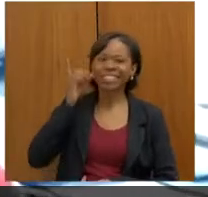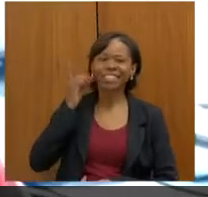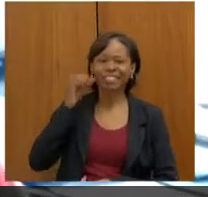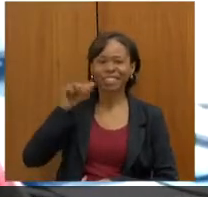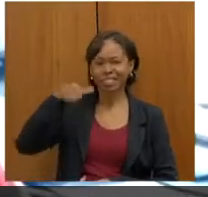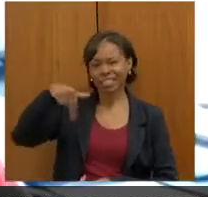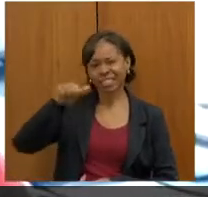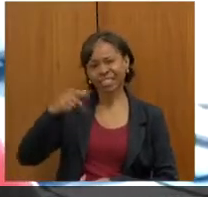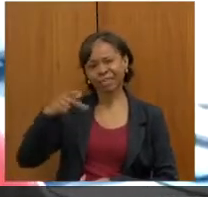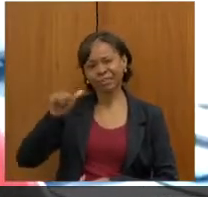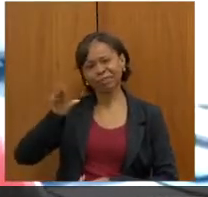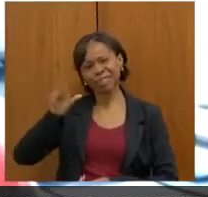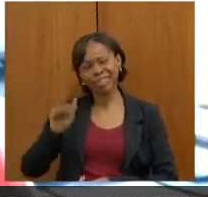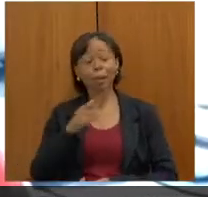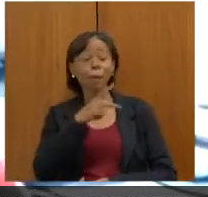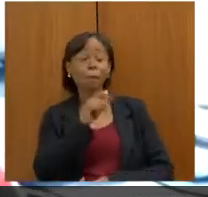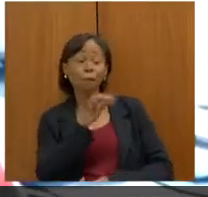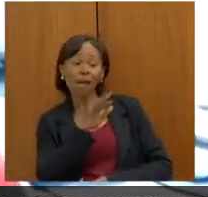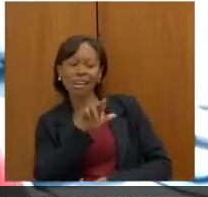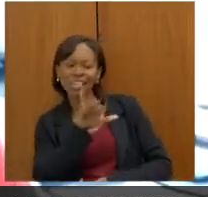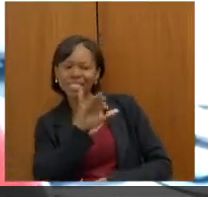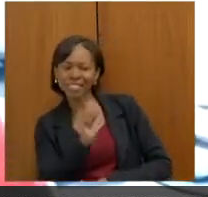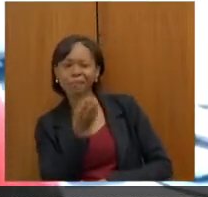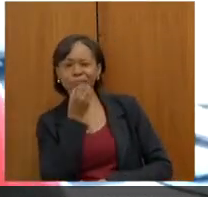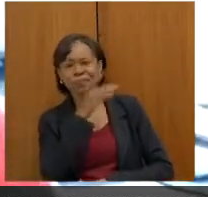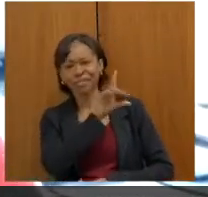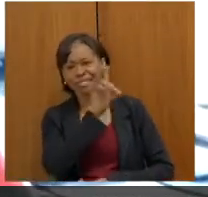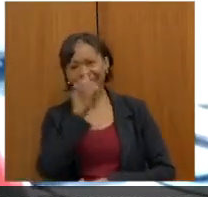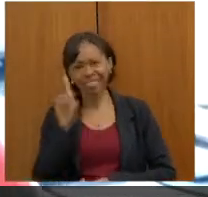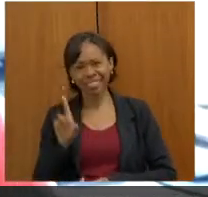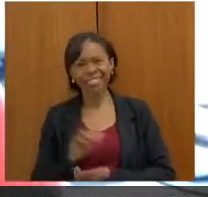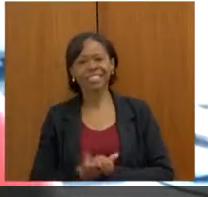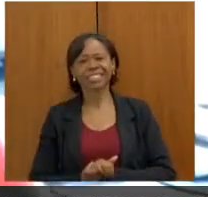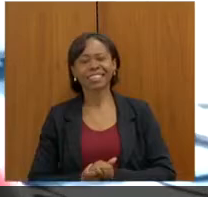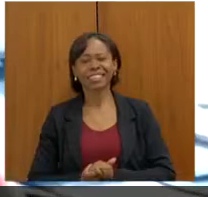bom dia Patrícia bom dia